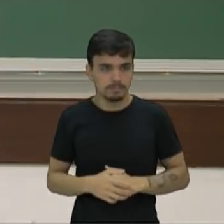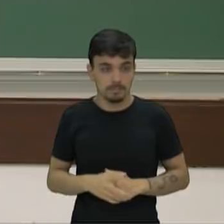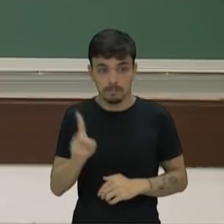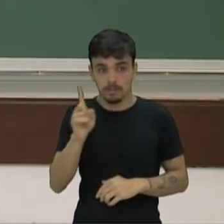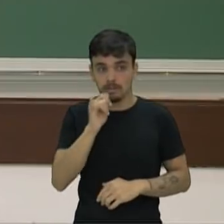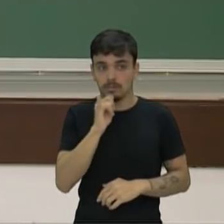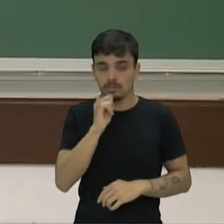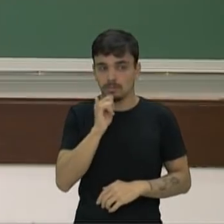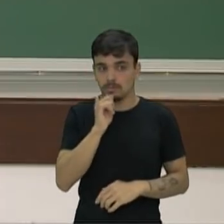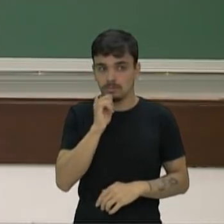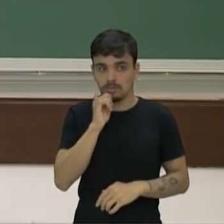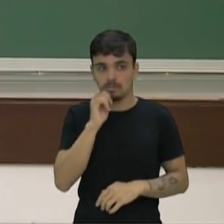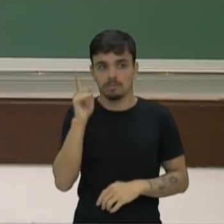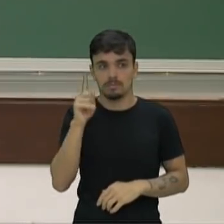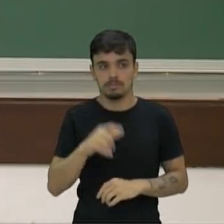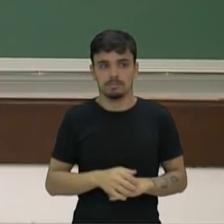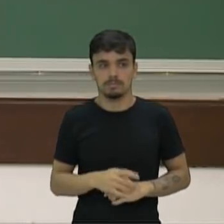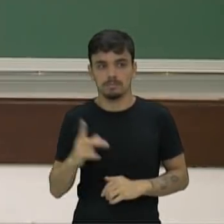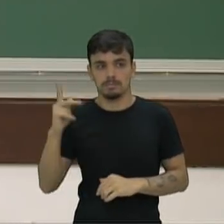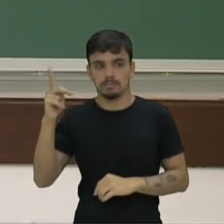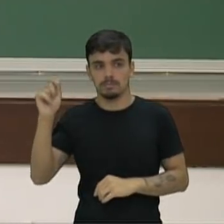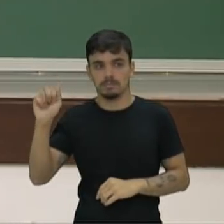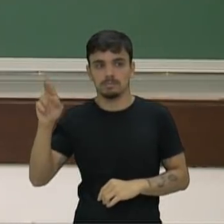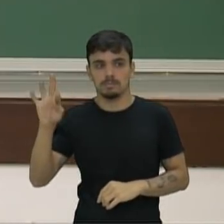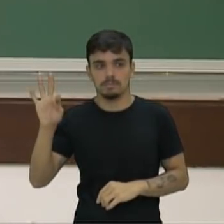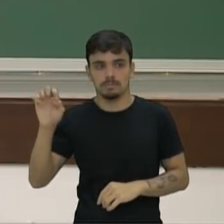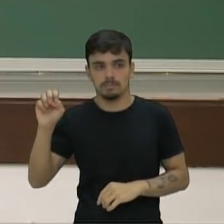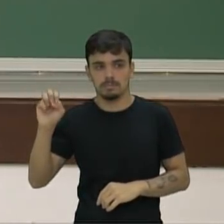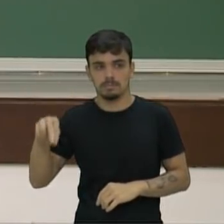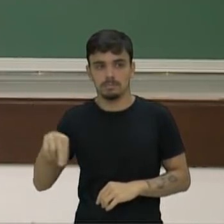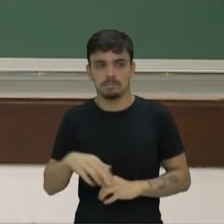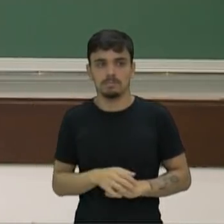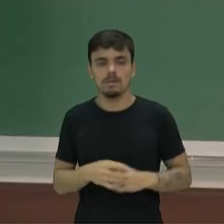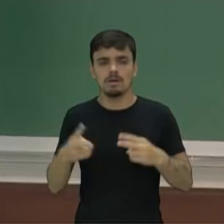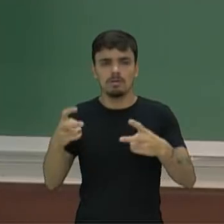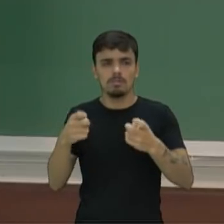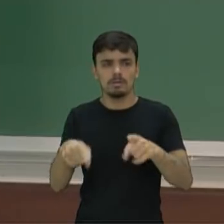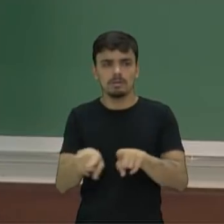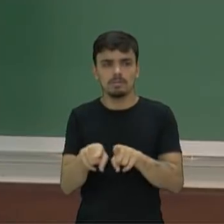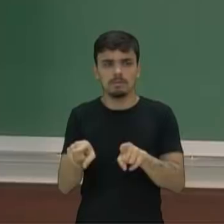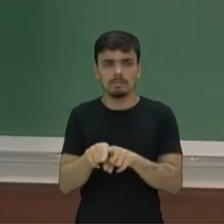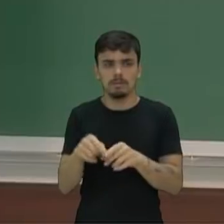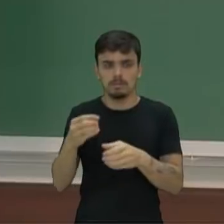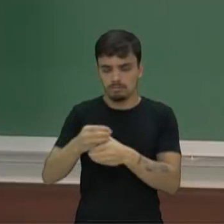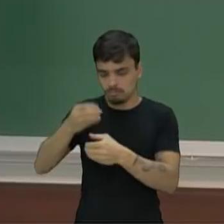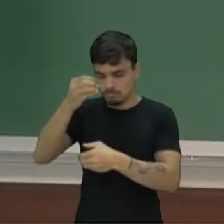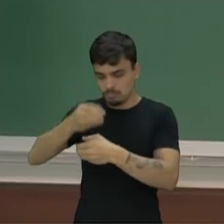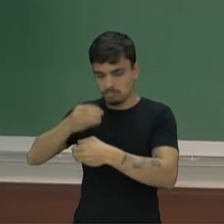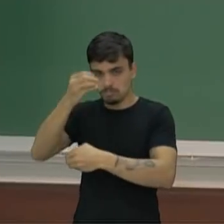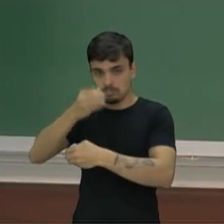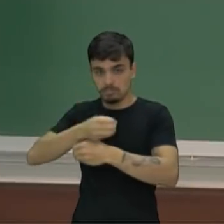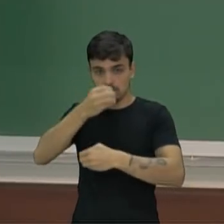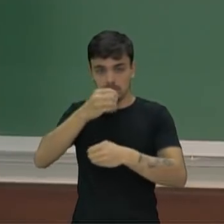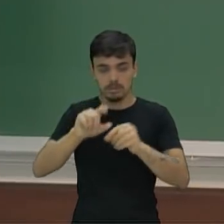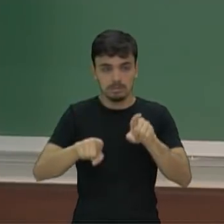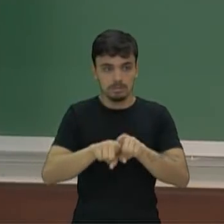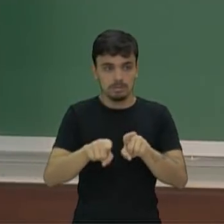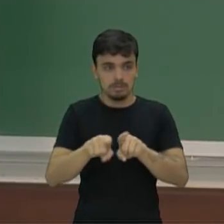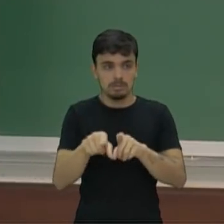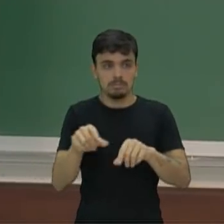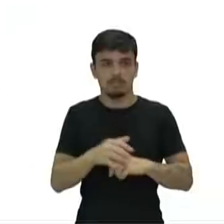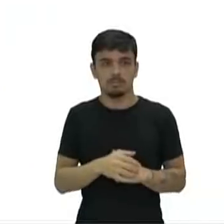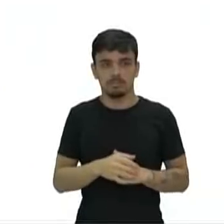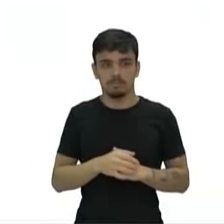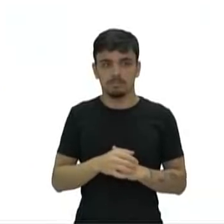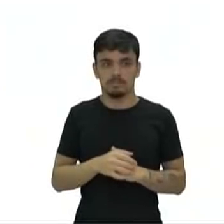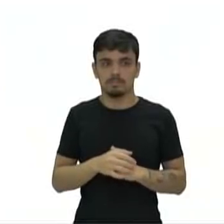exemplo, olha o Partenon, o famoso templo da deusa Atena. Observe as colunas que mantêm a estrutura, o friso é essa